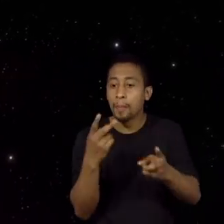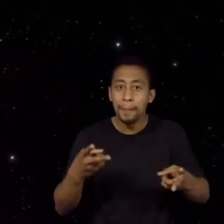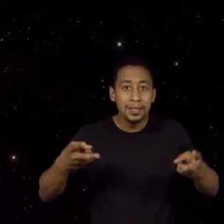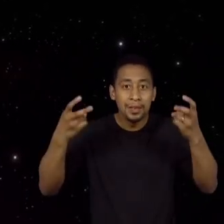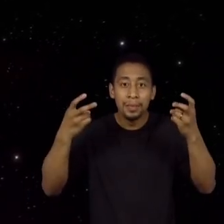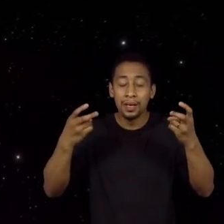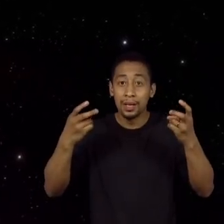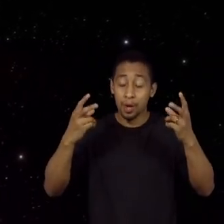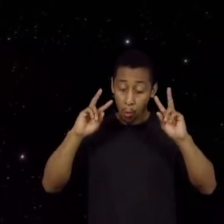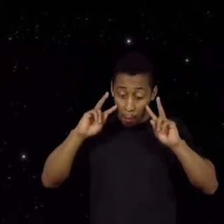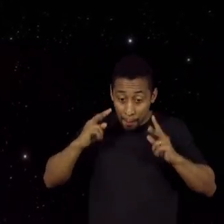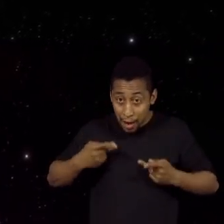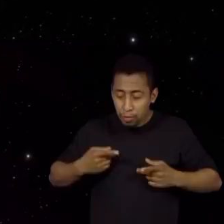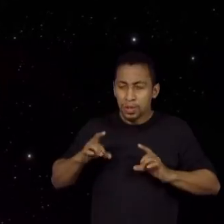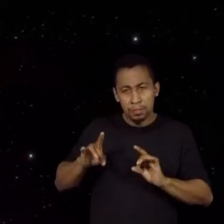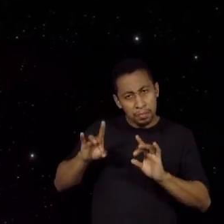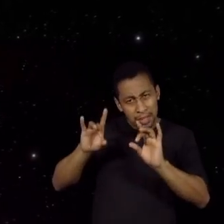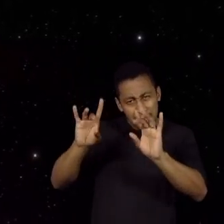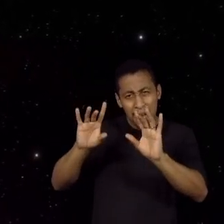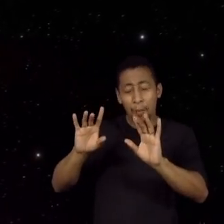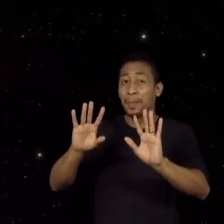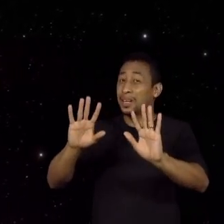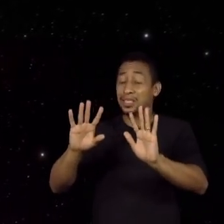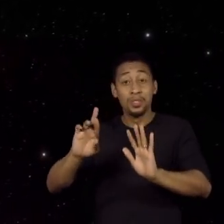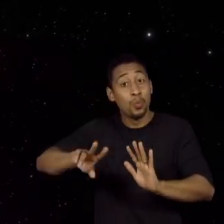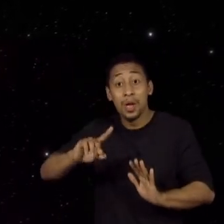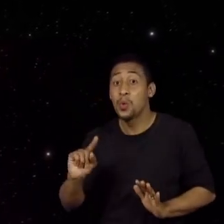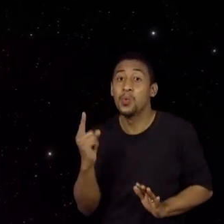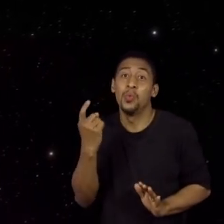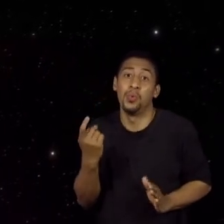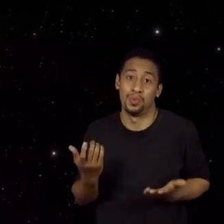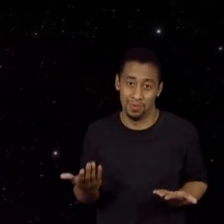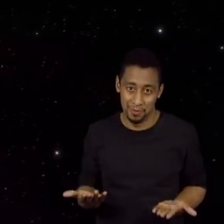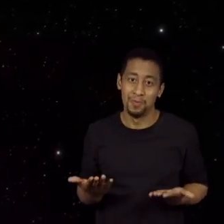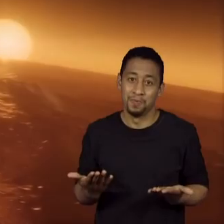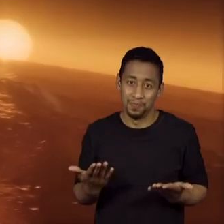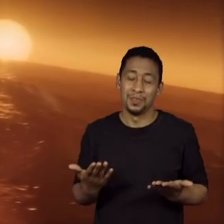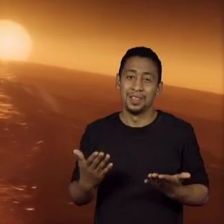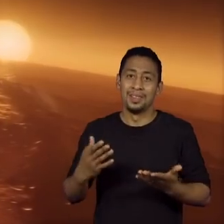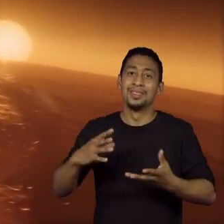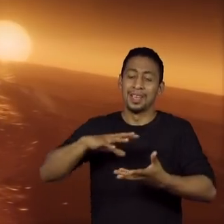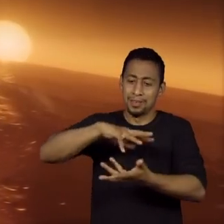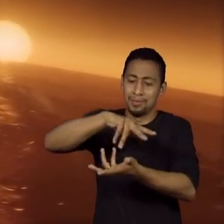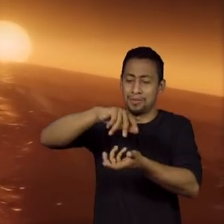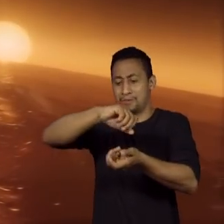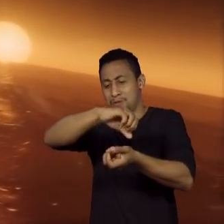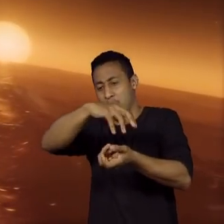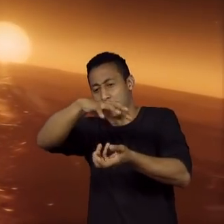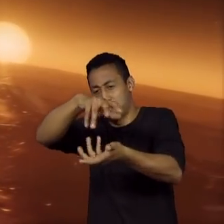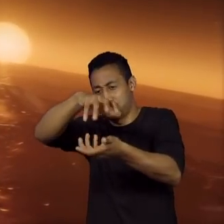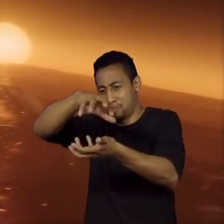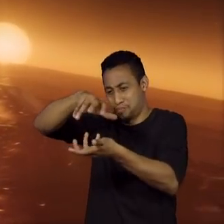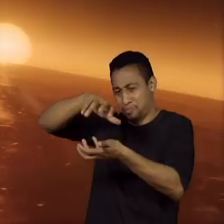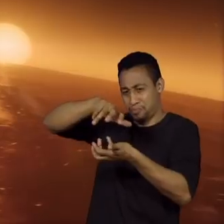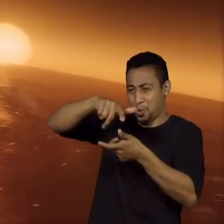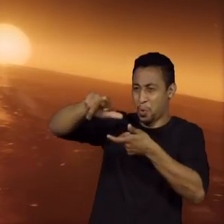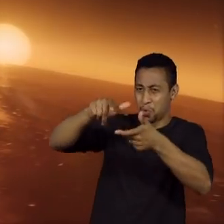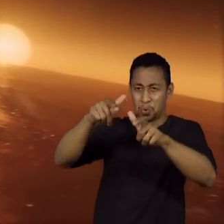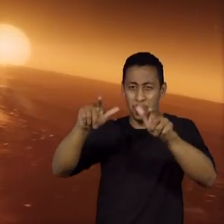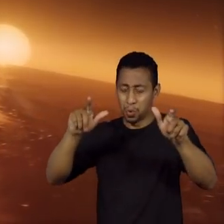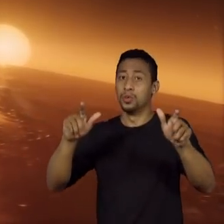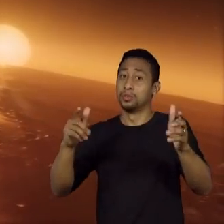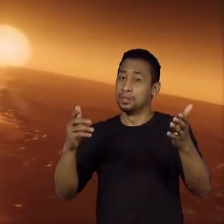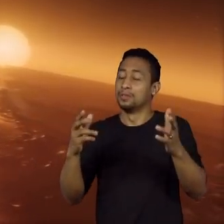nós somos parte de uma cadeia cósmica de vida. Eu acho que isso vai colocar a gente numa situação um pouco mais